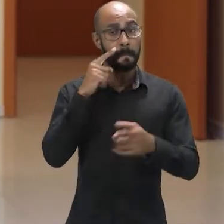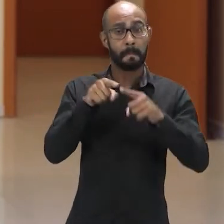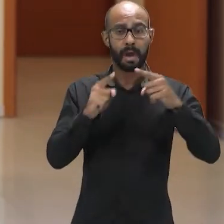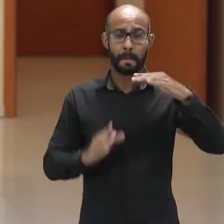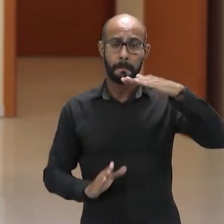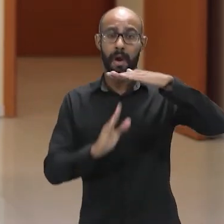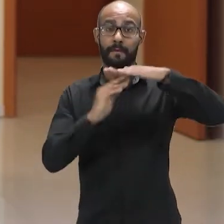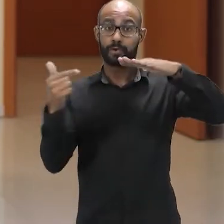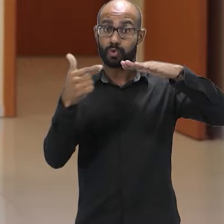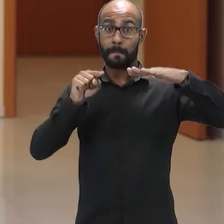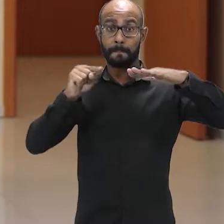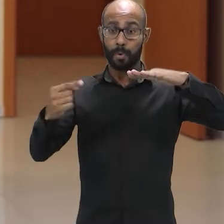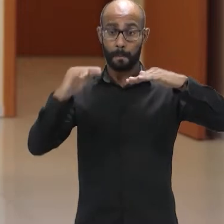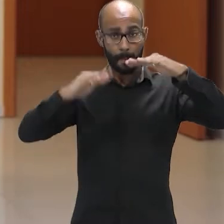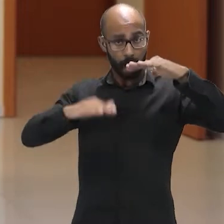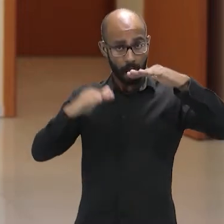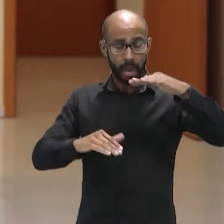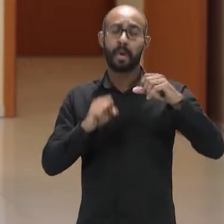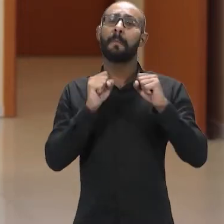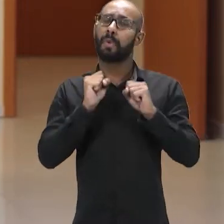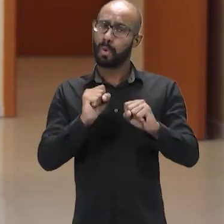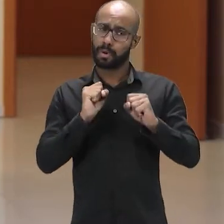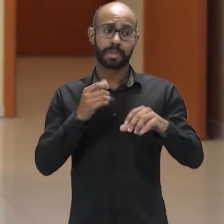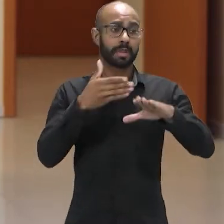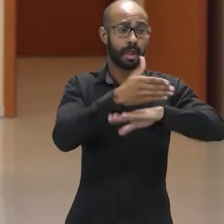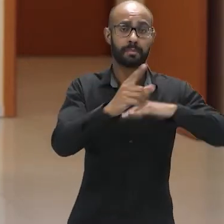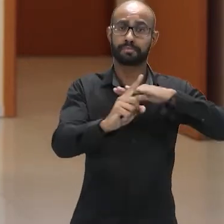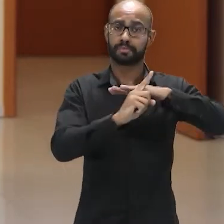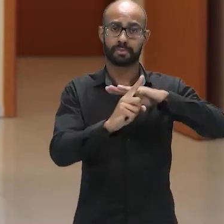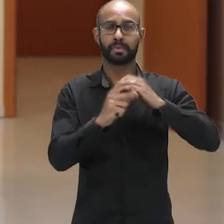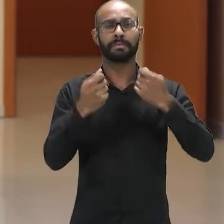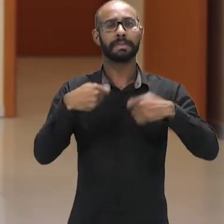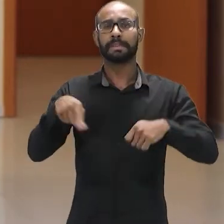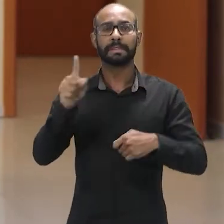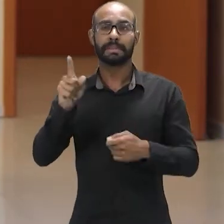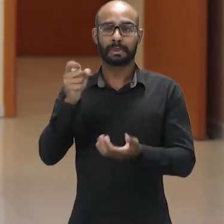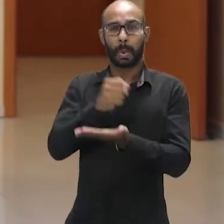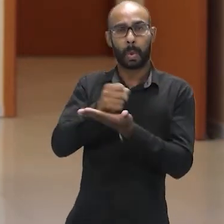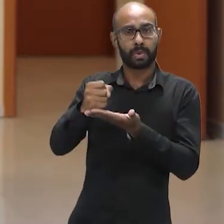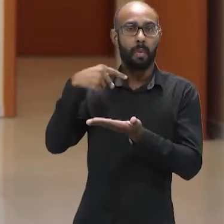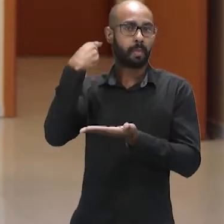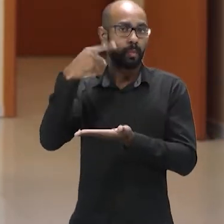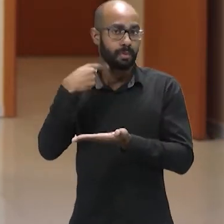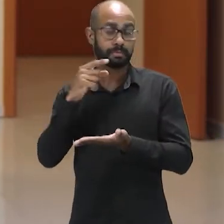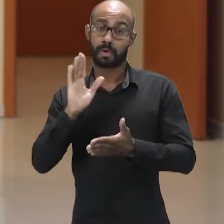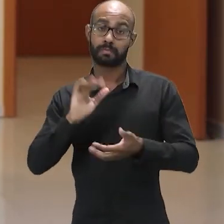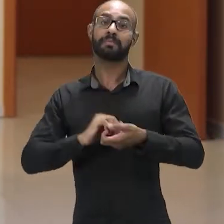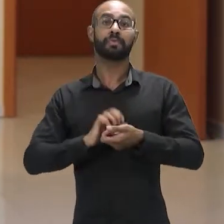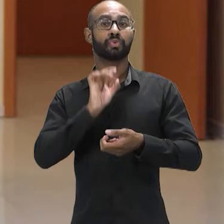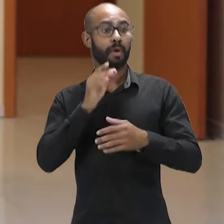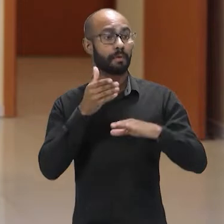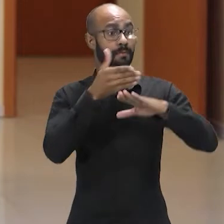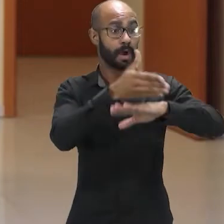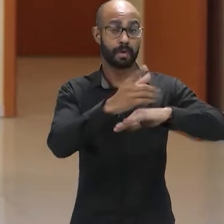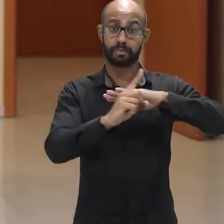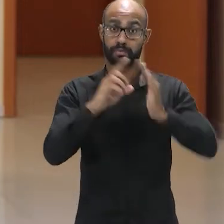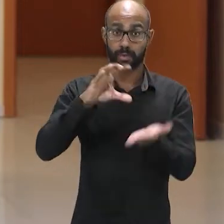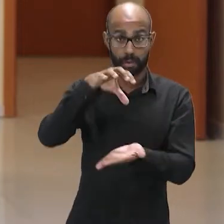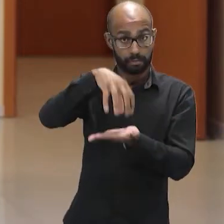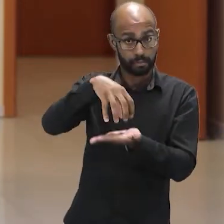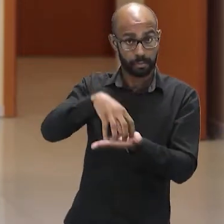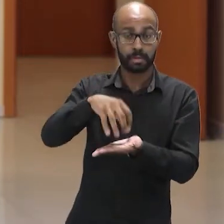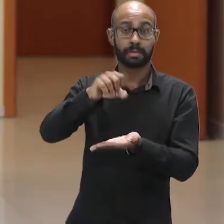valor inferior a R$ 22.000, podem ser propostas sem a necessidade de contratação de advogado. Basta o comparecimento no setor